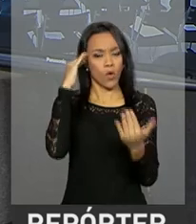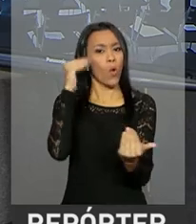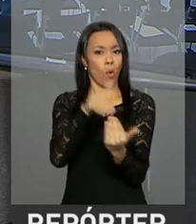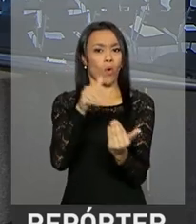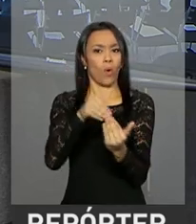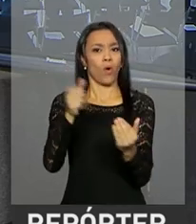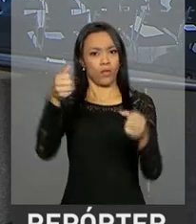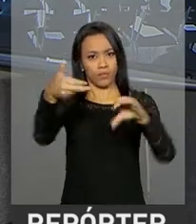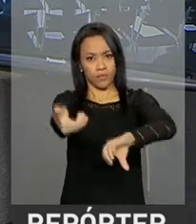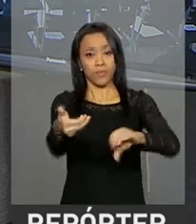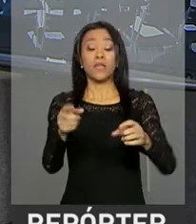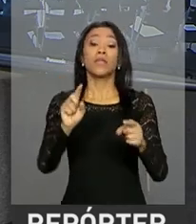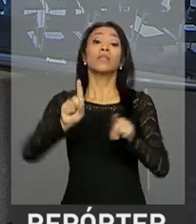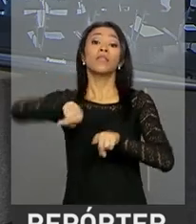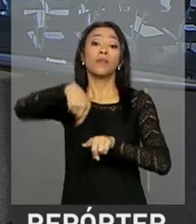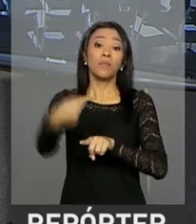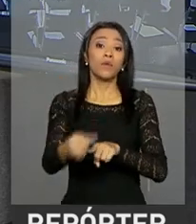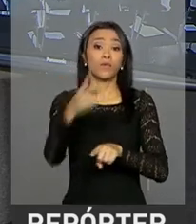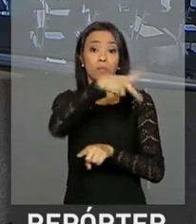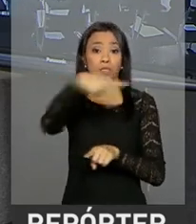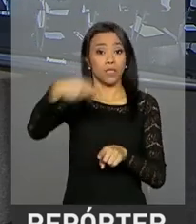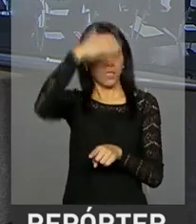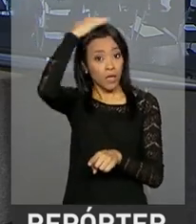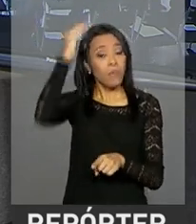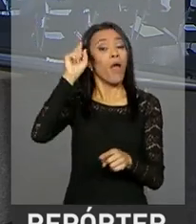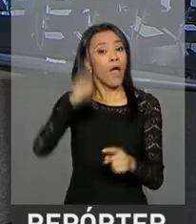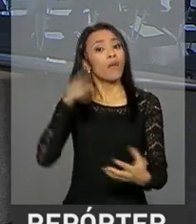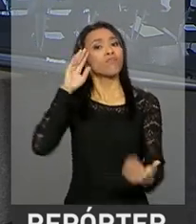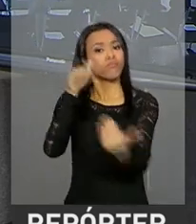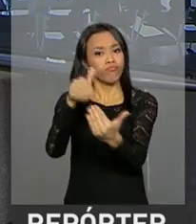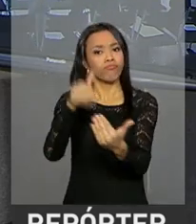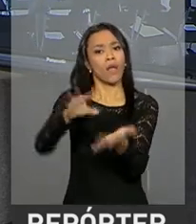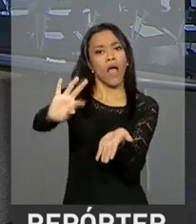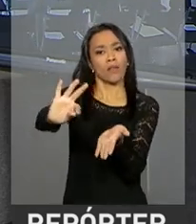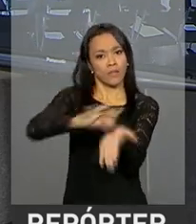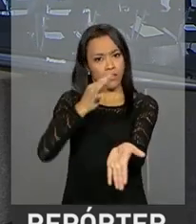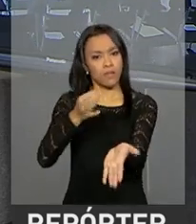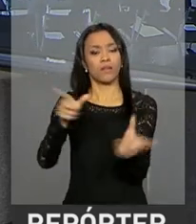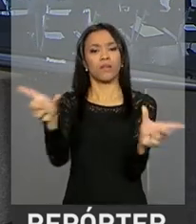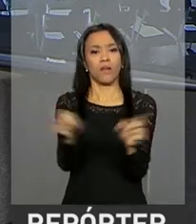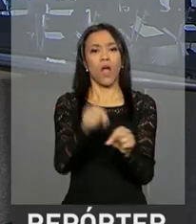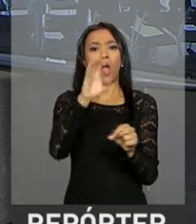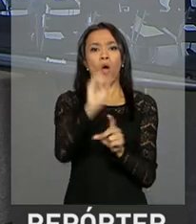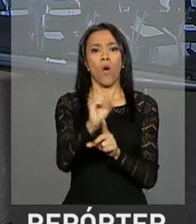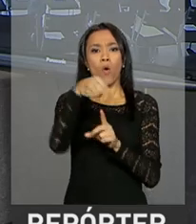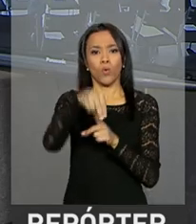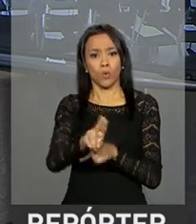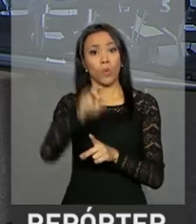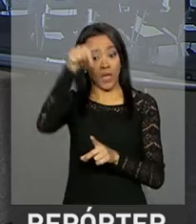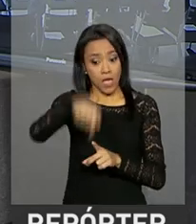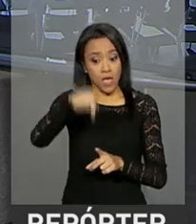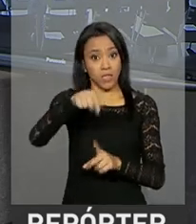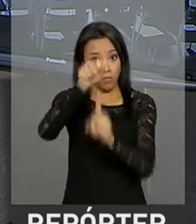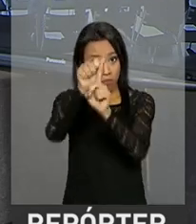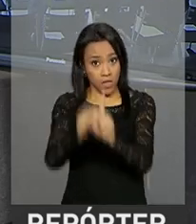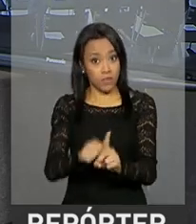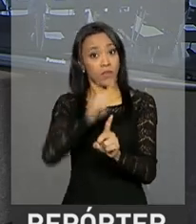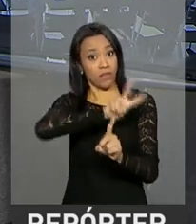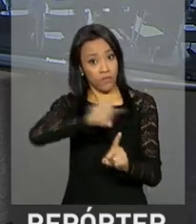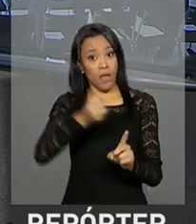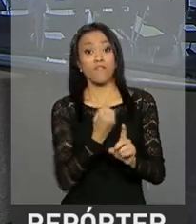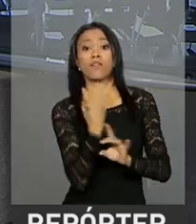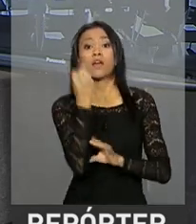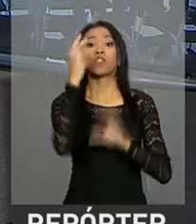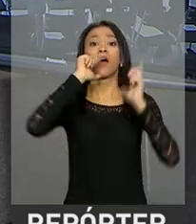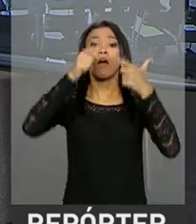é depositar a participação brasileira nesse acordo nas Nações Unidas ainda este mês, durante a viagem que ele fará